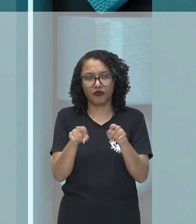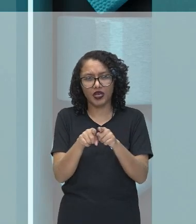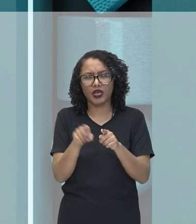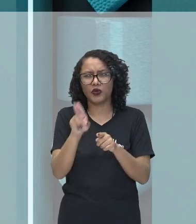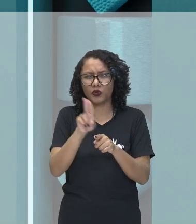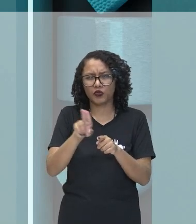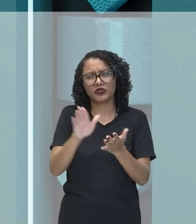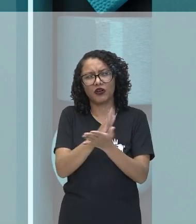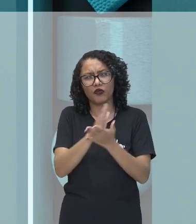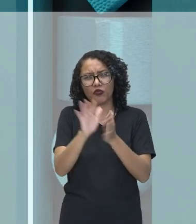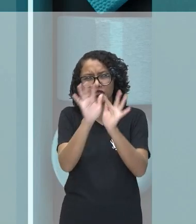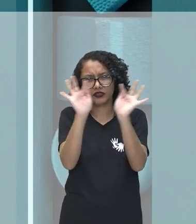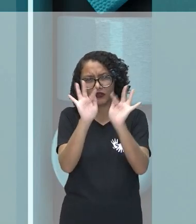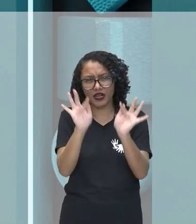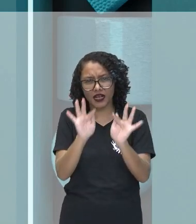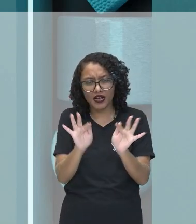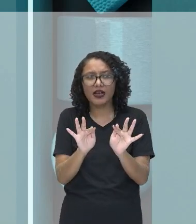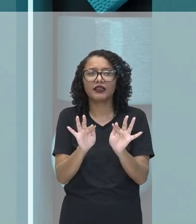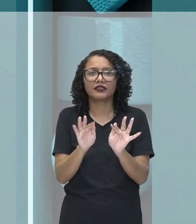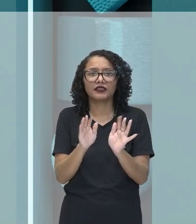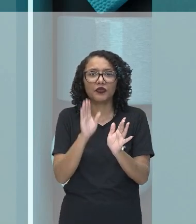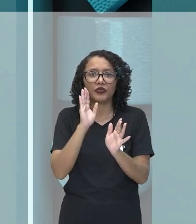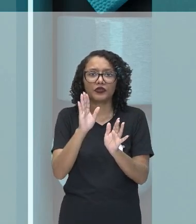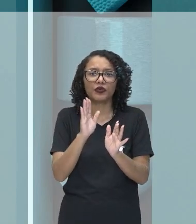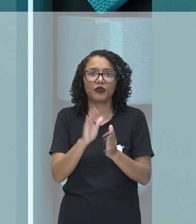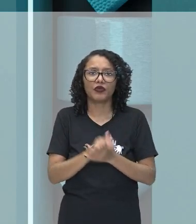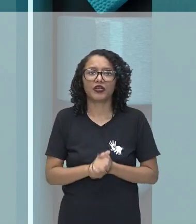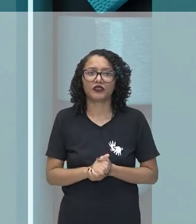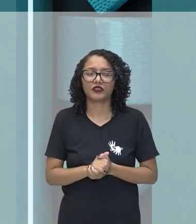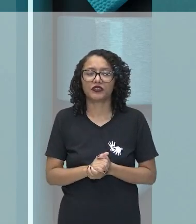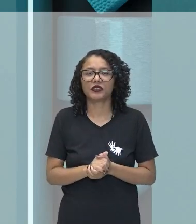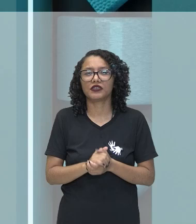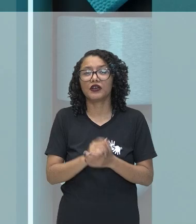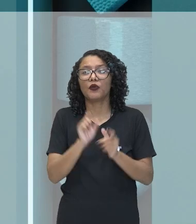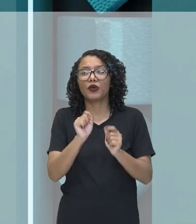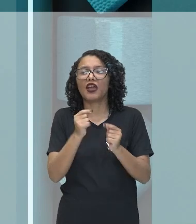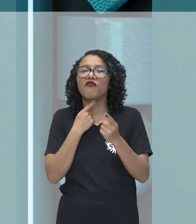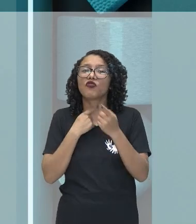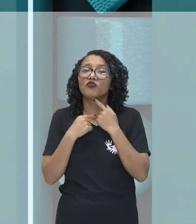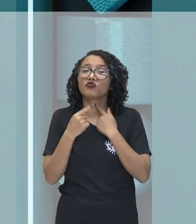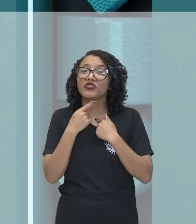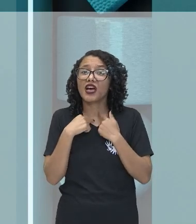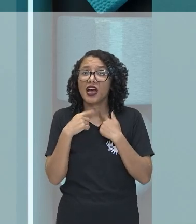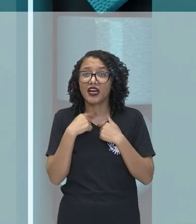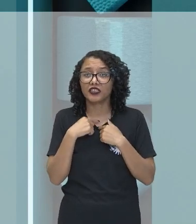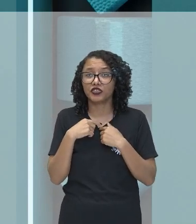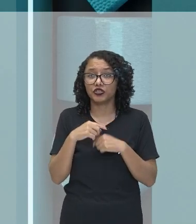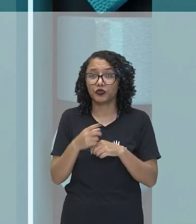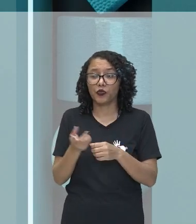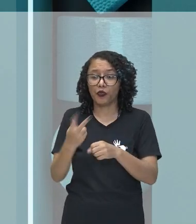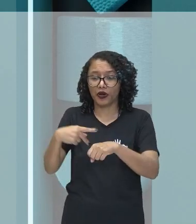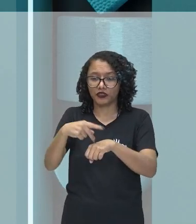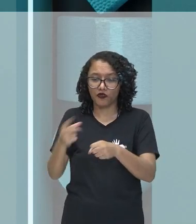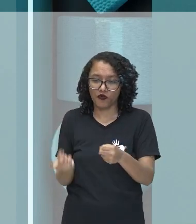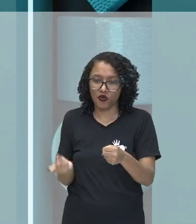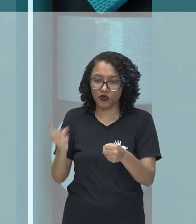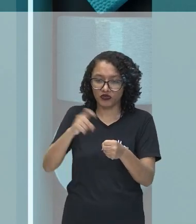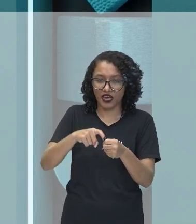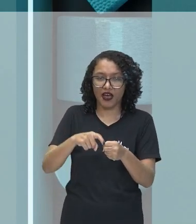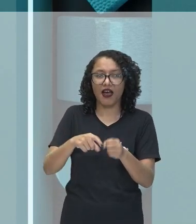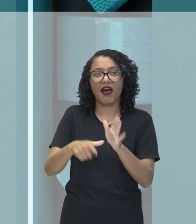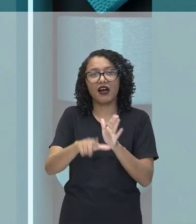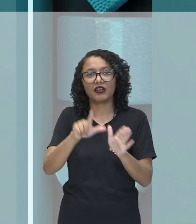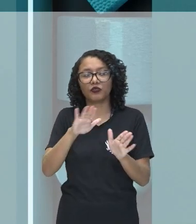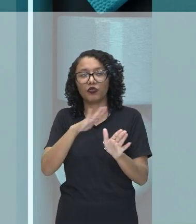utiliza também esses versos, principalmente o de voltar para a terra antes de morrer, o que é bastante curioso,